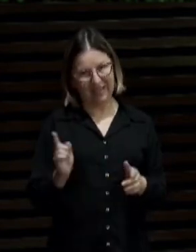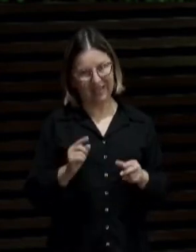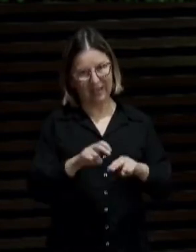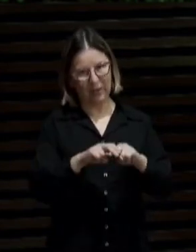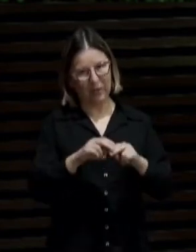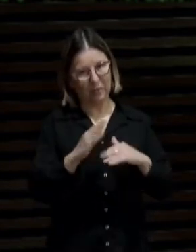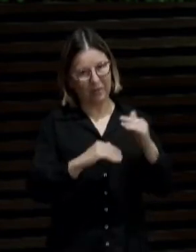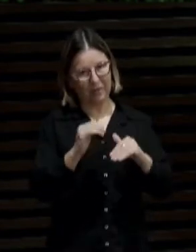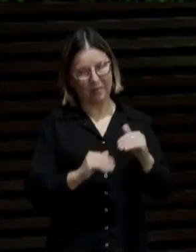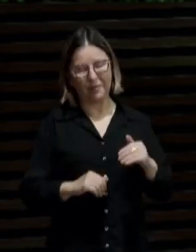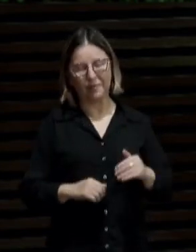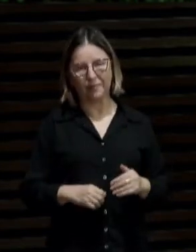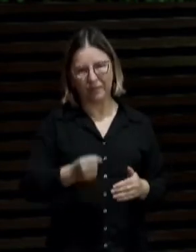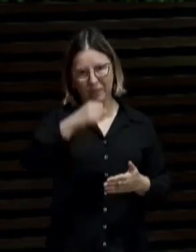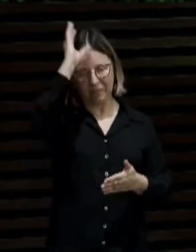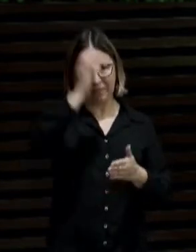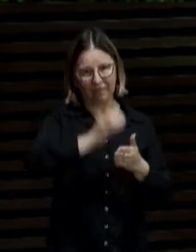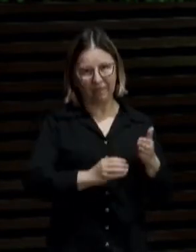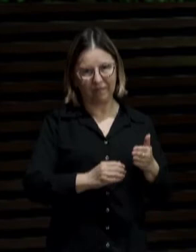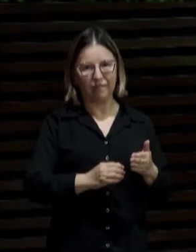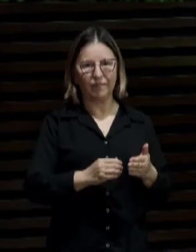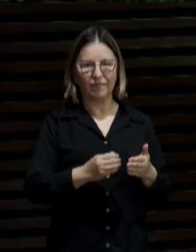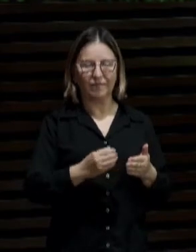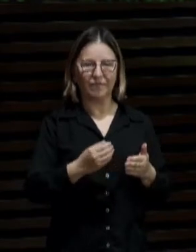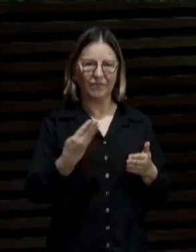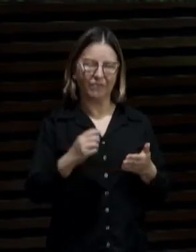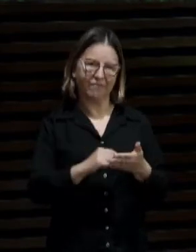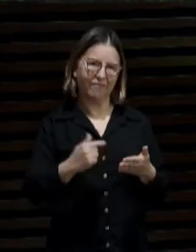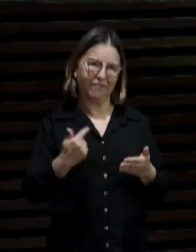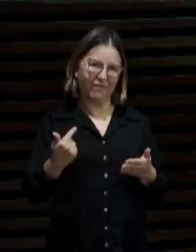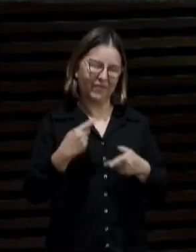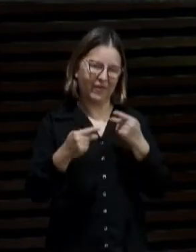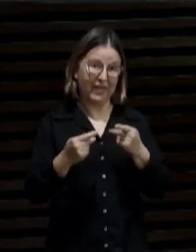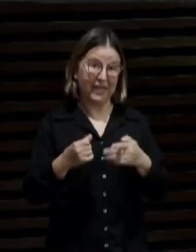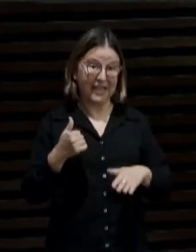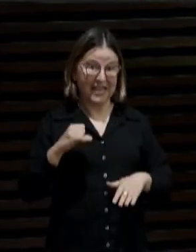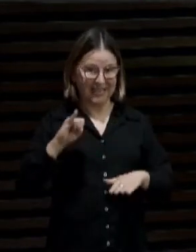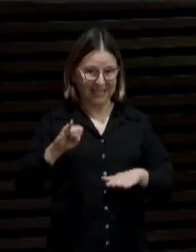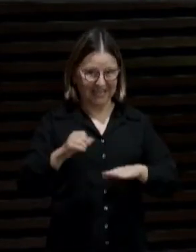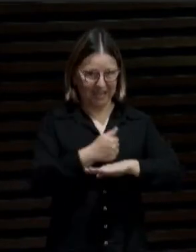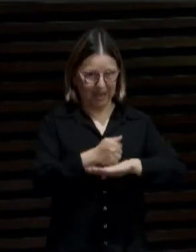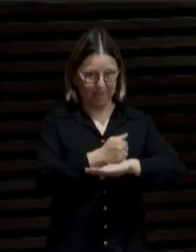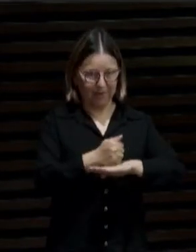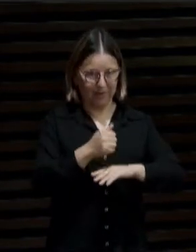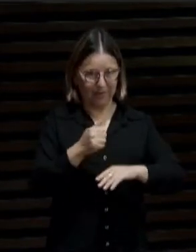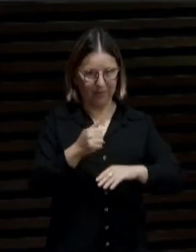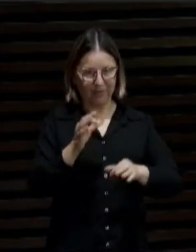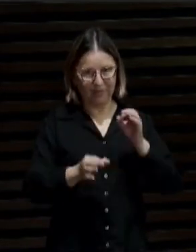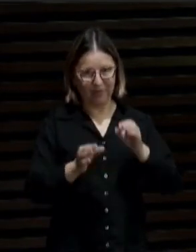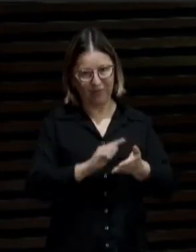Vamos ler o que Romanos 4,2 diz. Porque se Abraão foi justificado por obras, tem de que se